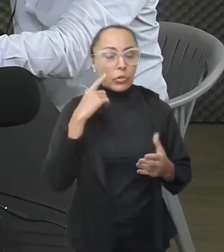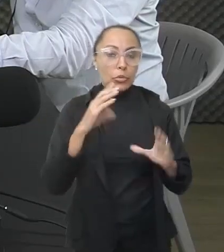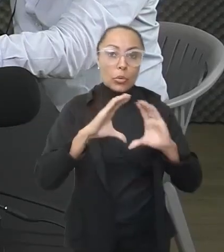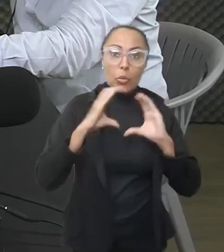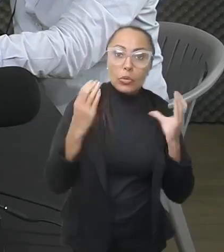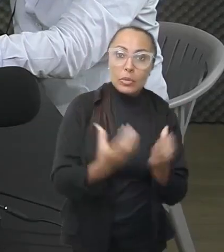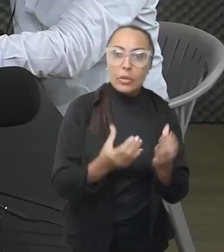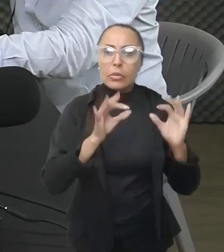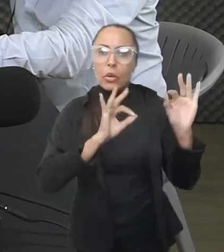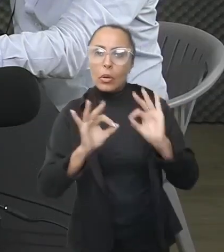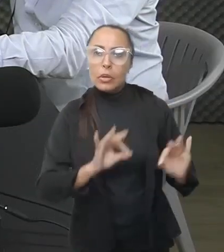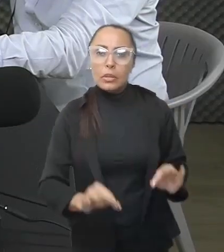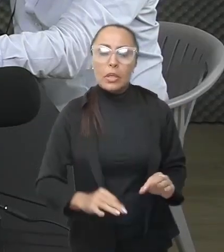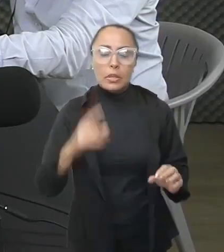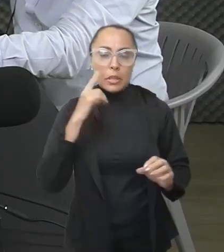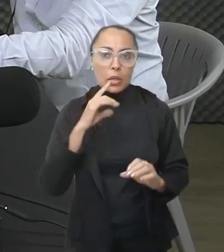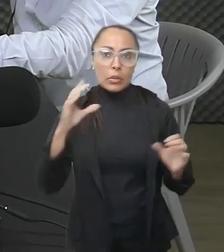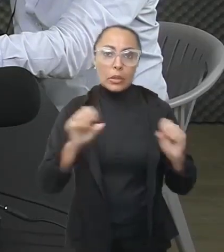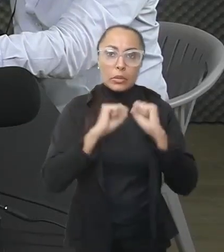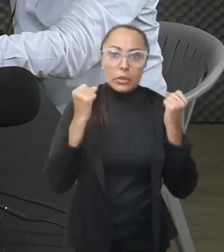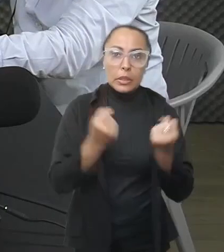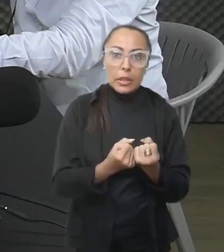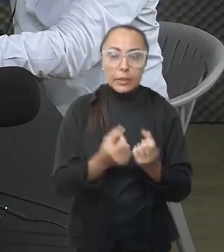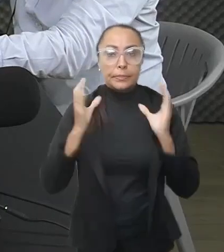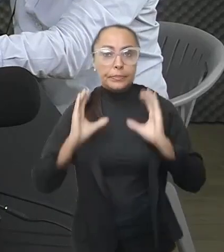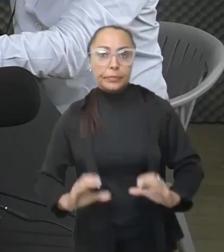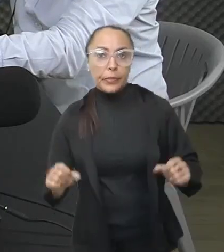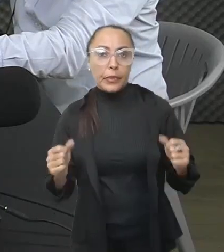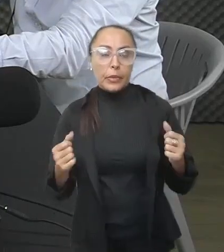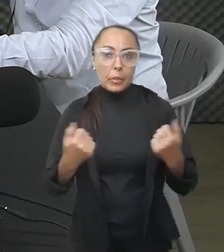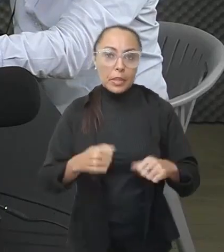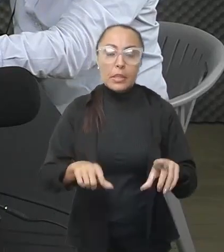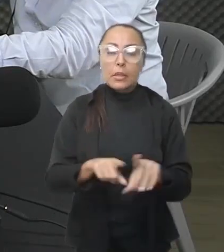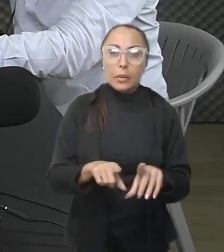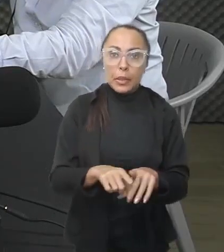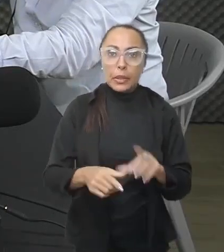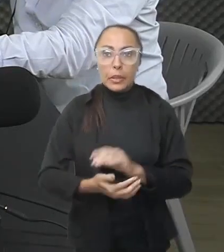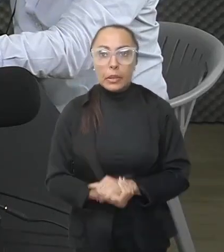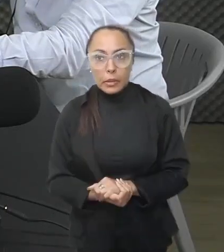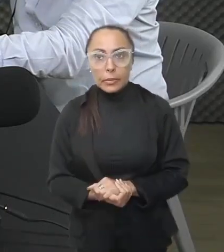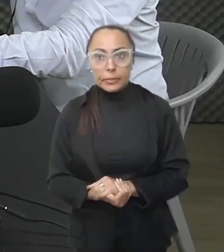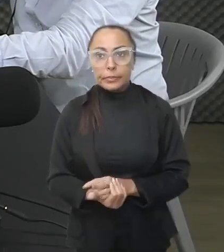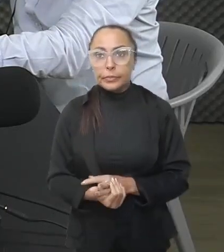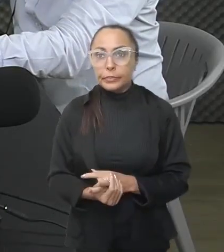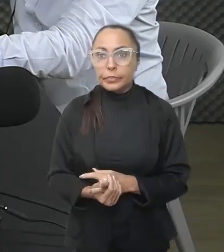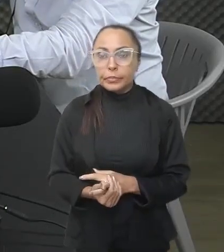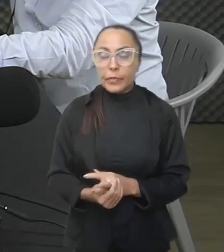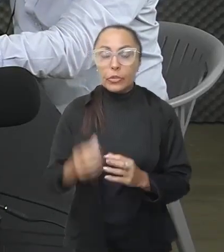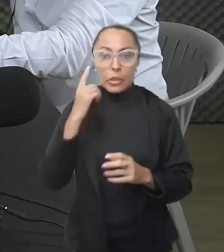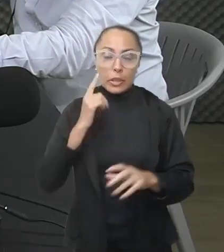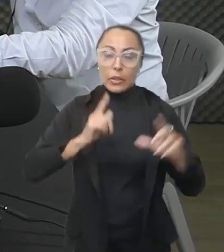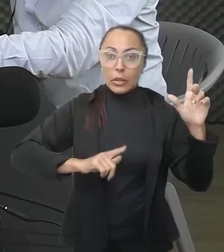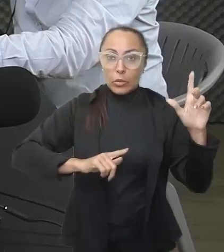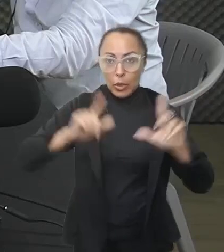das organizações da sociedade civil, mas que precisa também atingir, né, a gente que está aqui numa TV